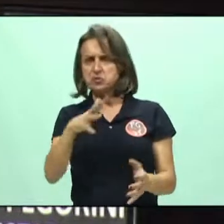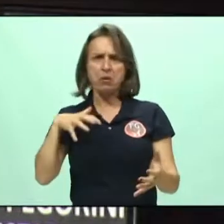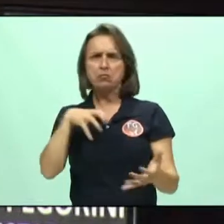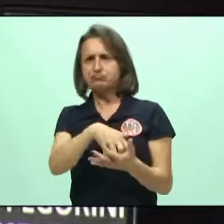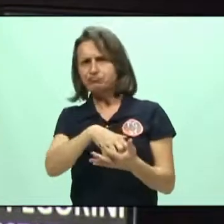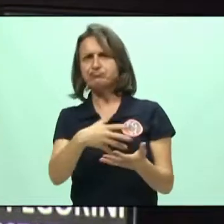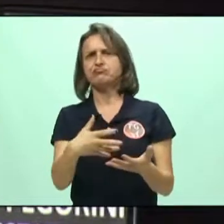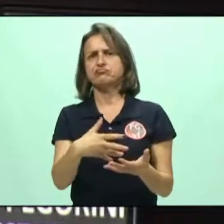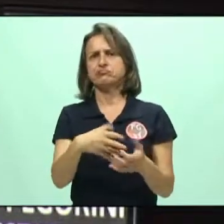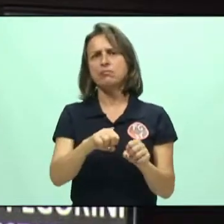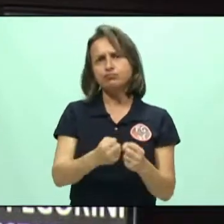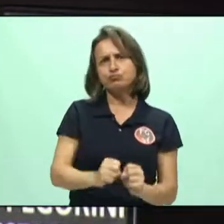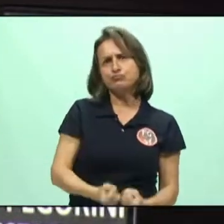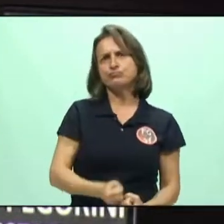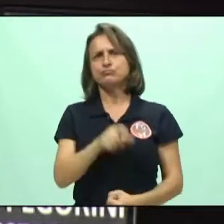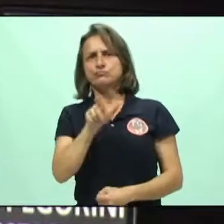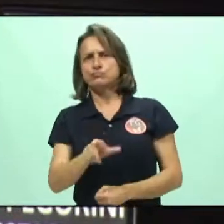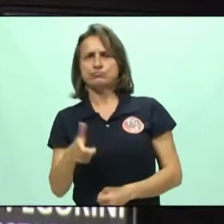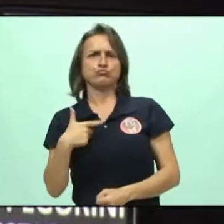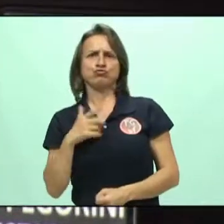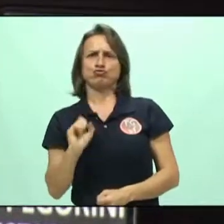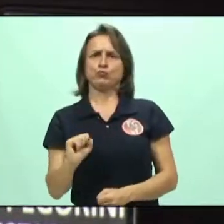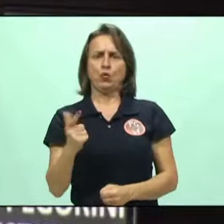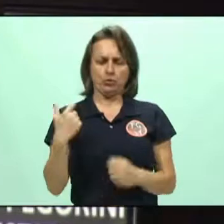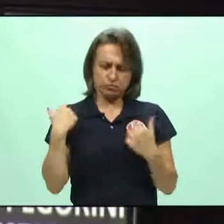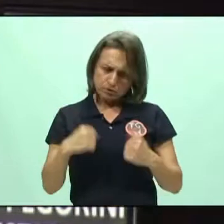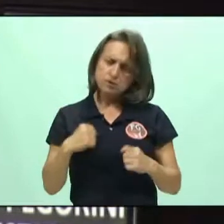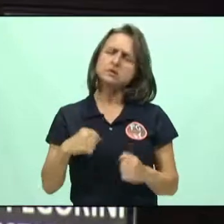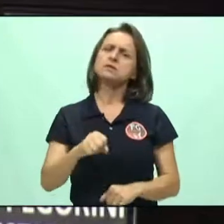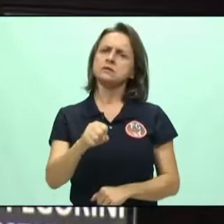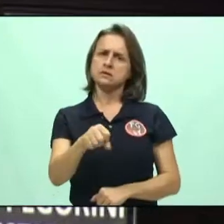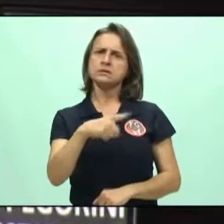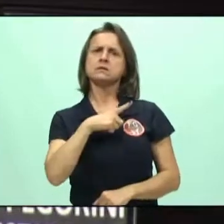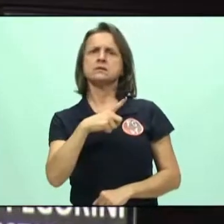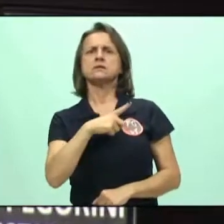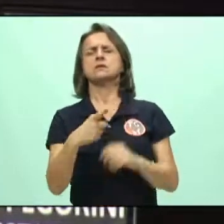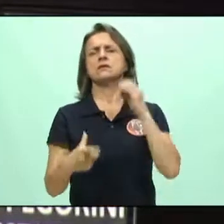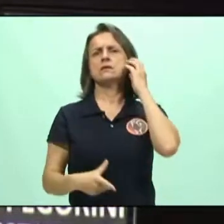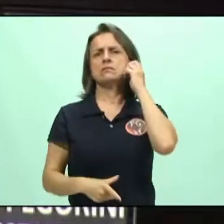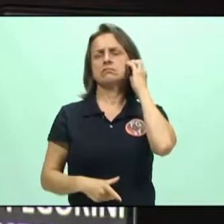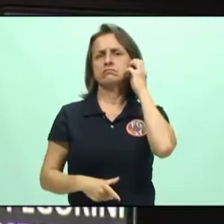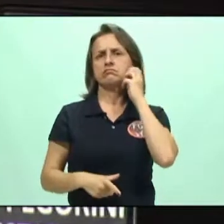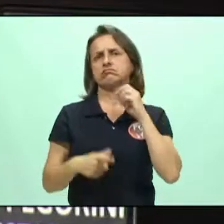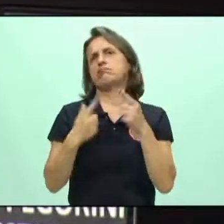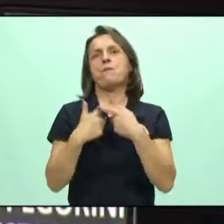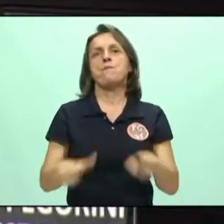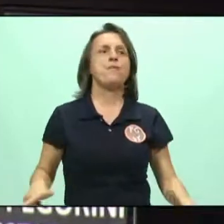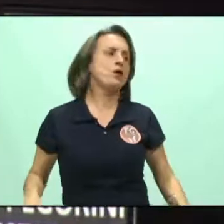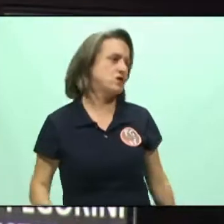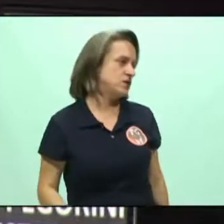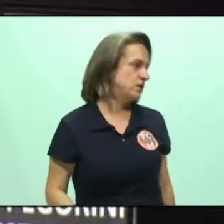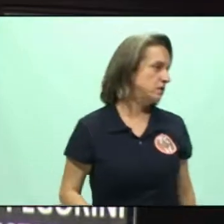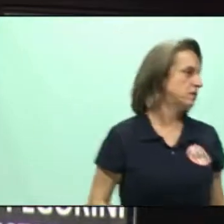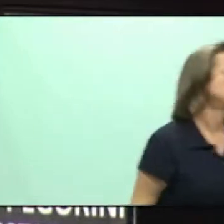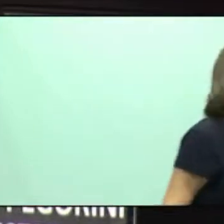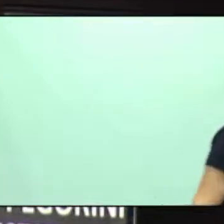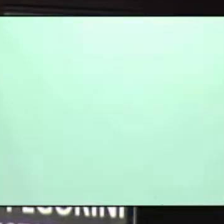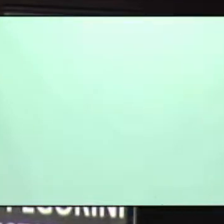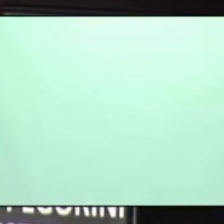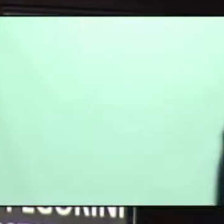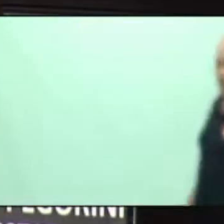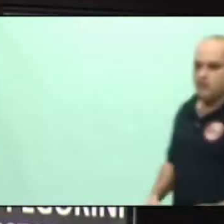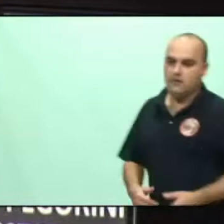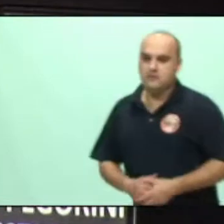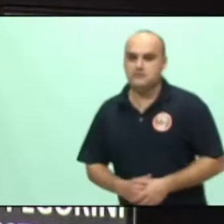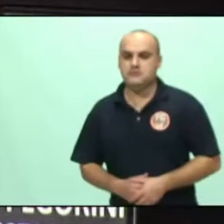e quebraram mutilaram naquele local e a necessidade sim de alguma maneira não é possível eles levaram até a entrada